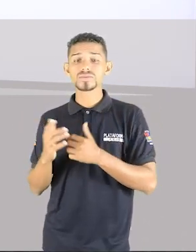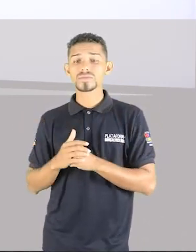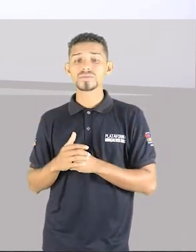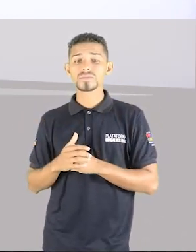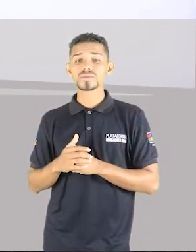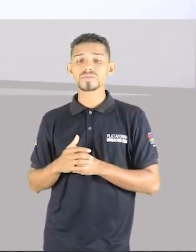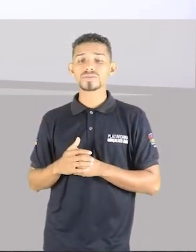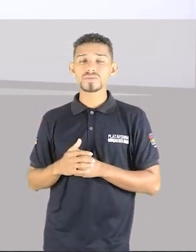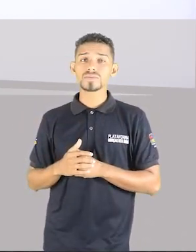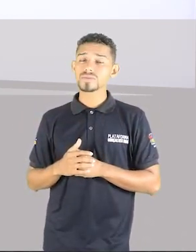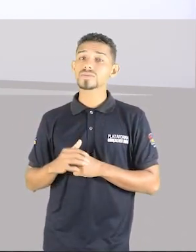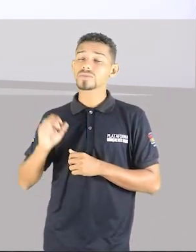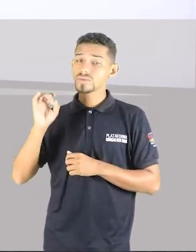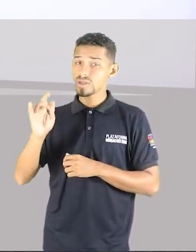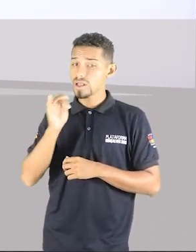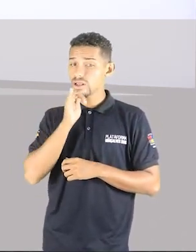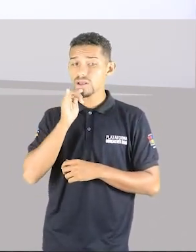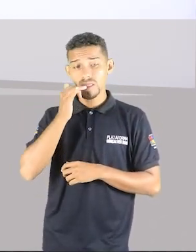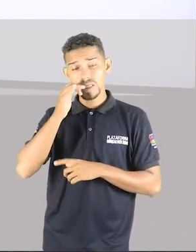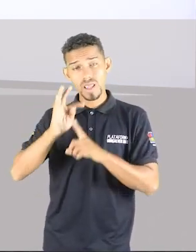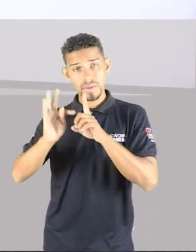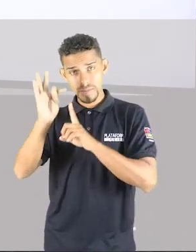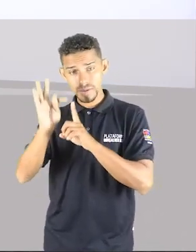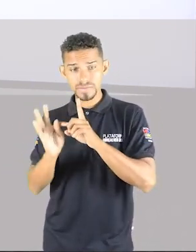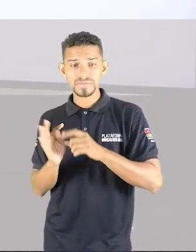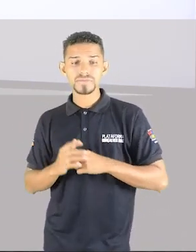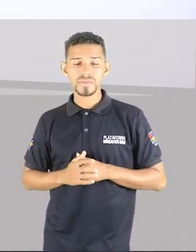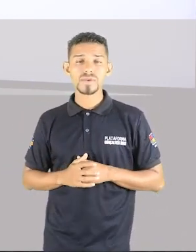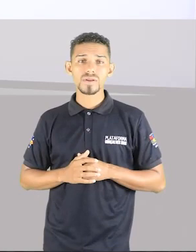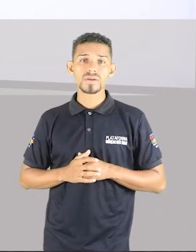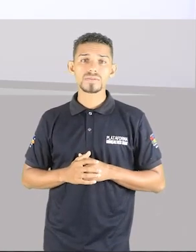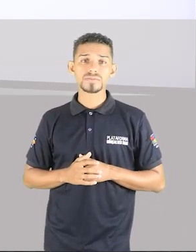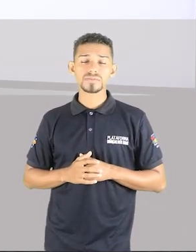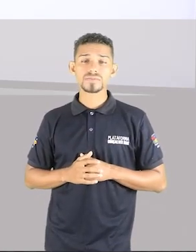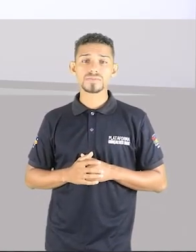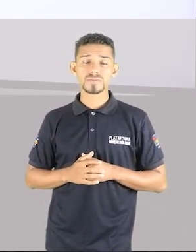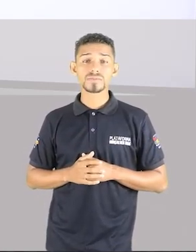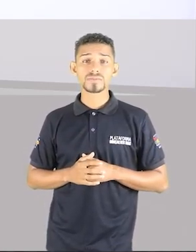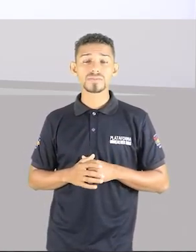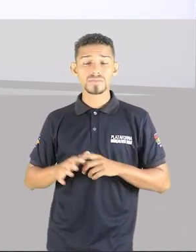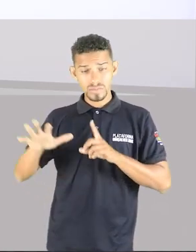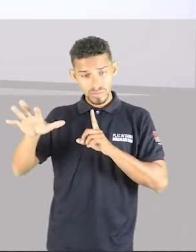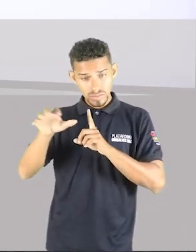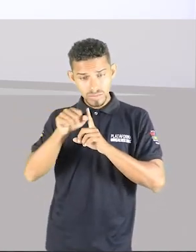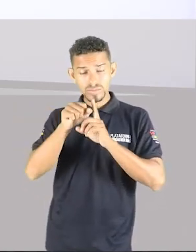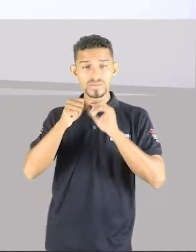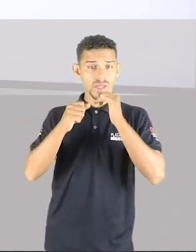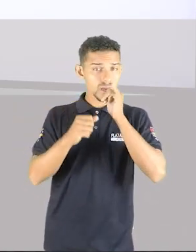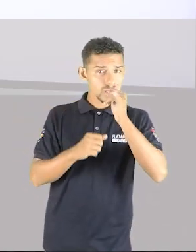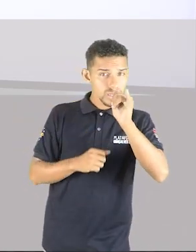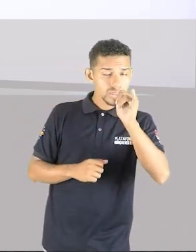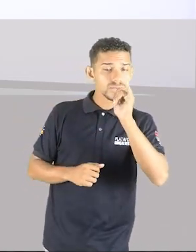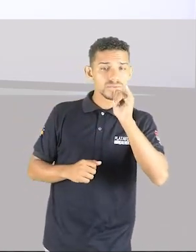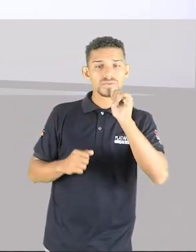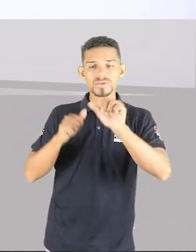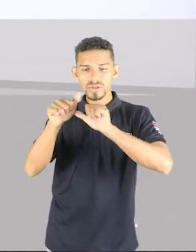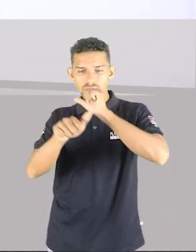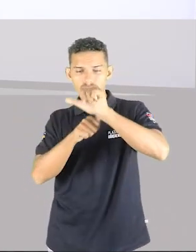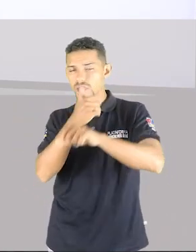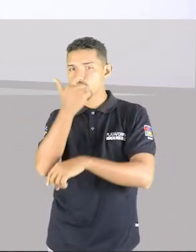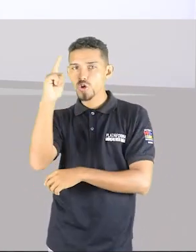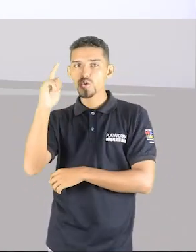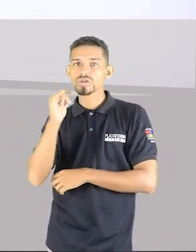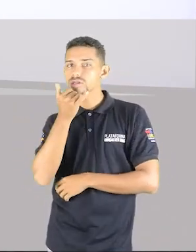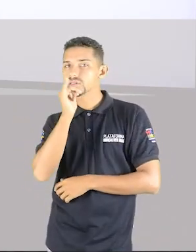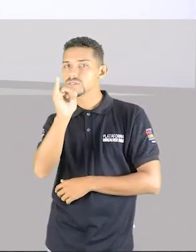forma de energia elétrica que não seja exclusivamente térmica tá Então ele recebe energia elétrica e transforma em outra de energia que